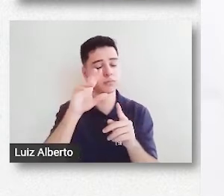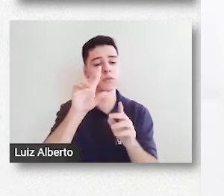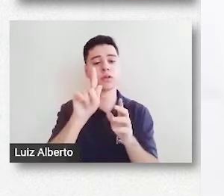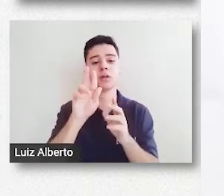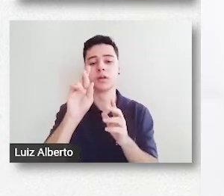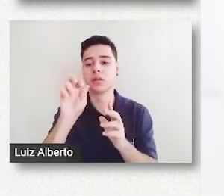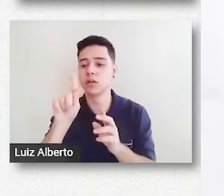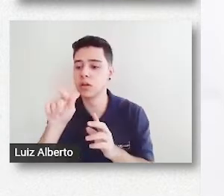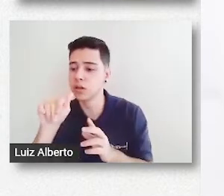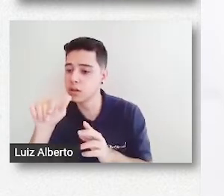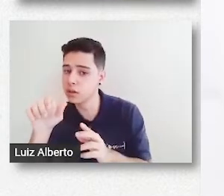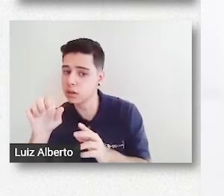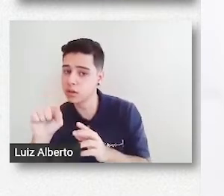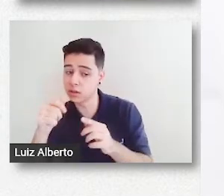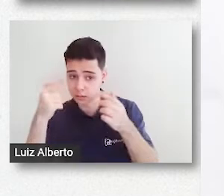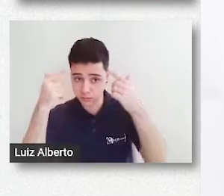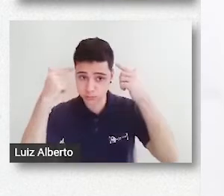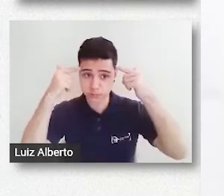turcas,